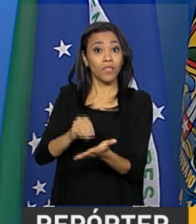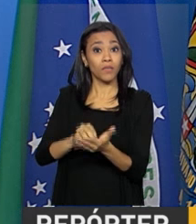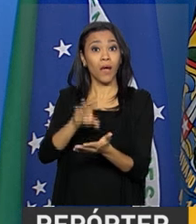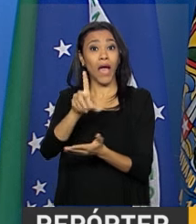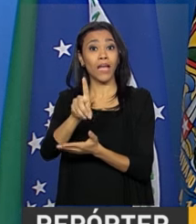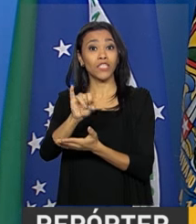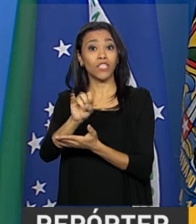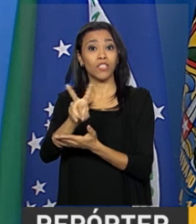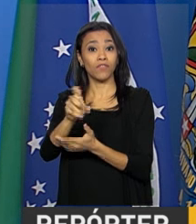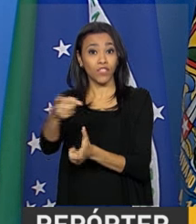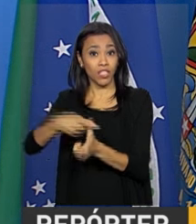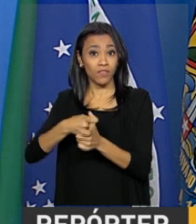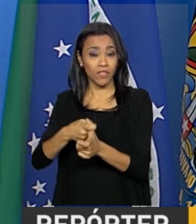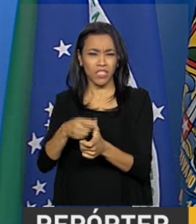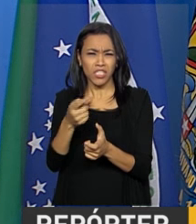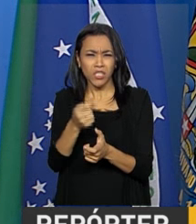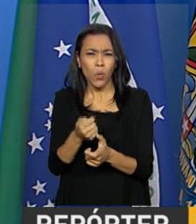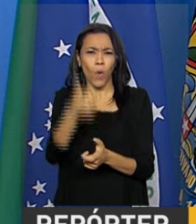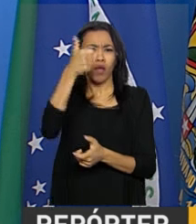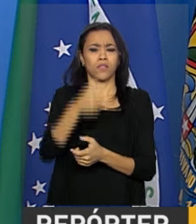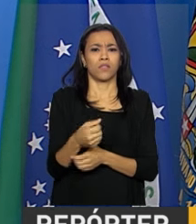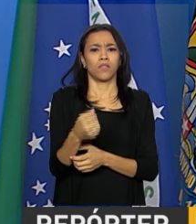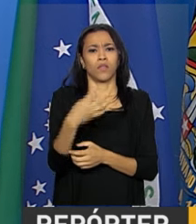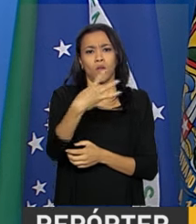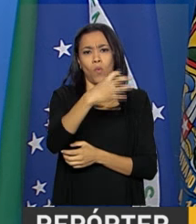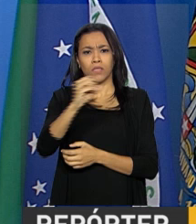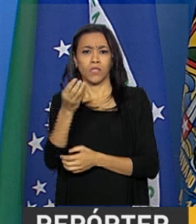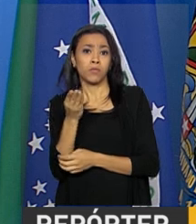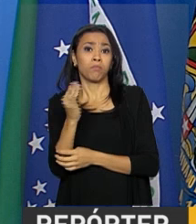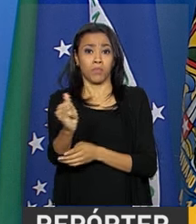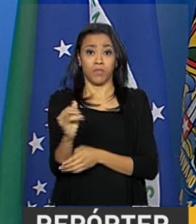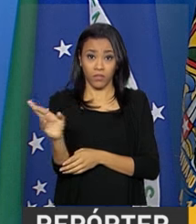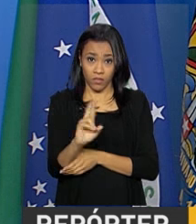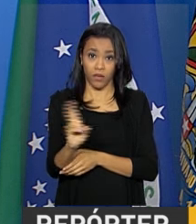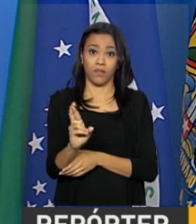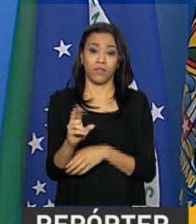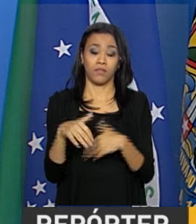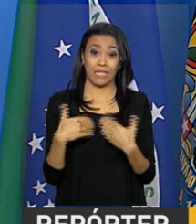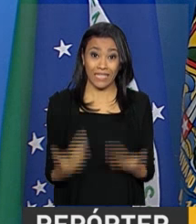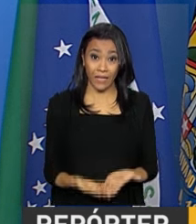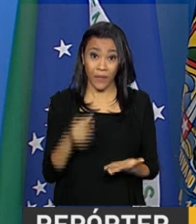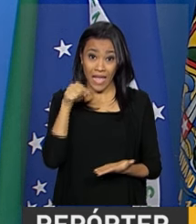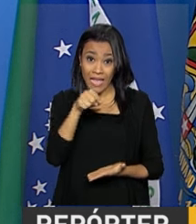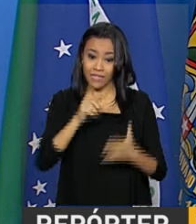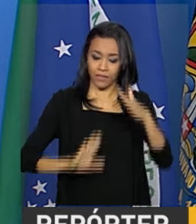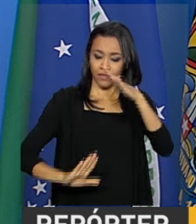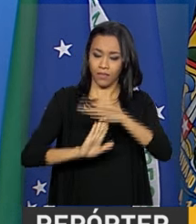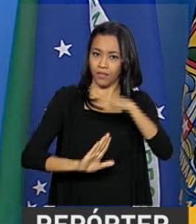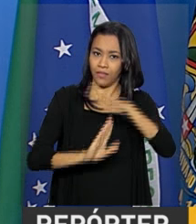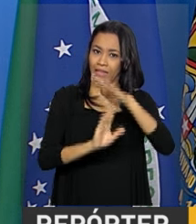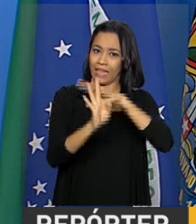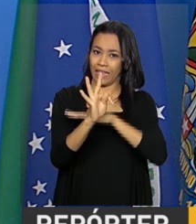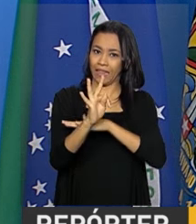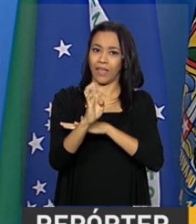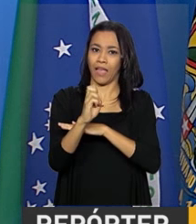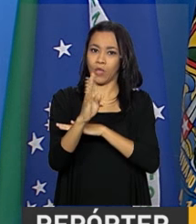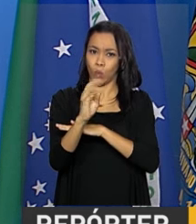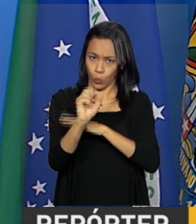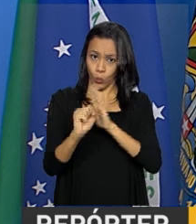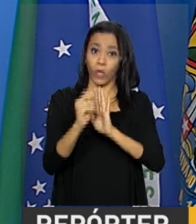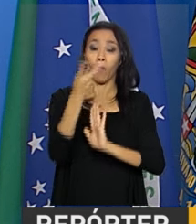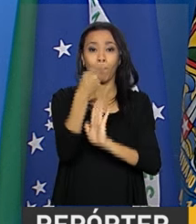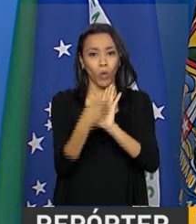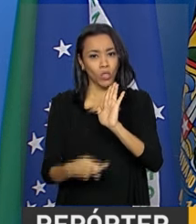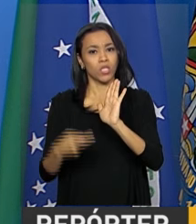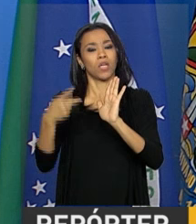que chega a quase 400 bilhões de reais. Então, este teto fixado por um projeto